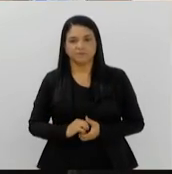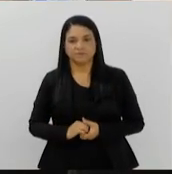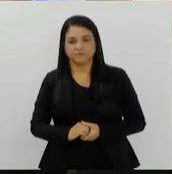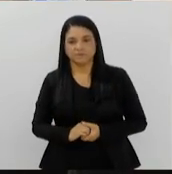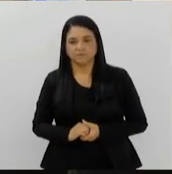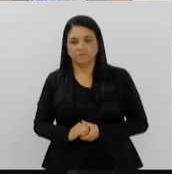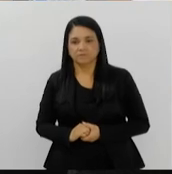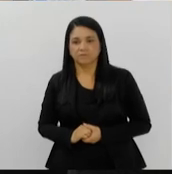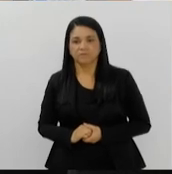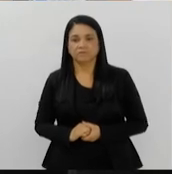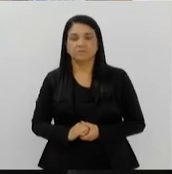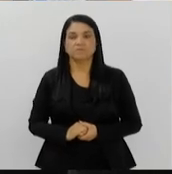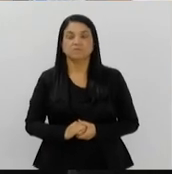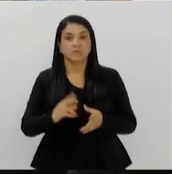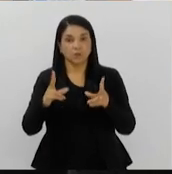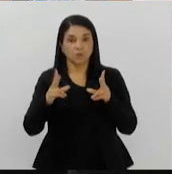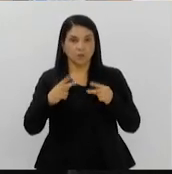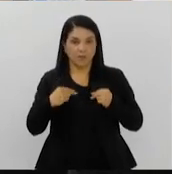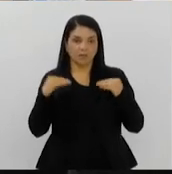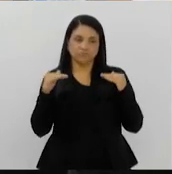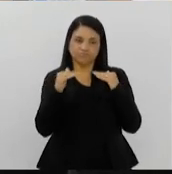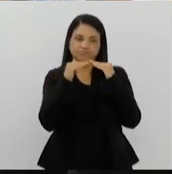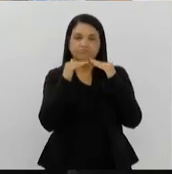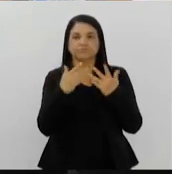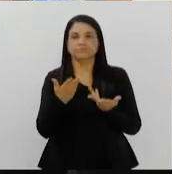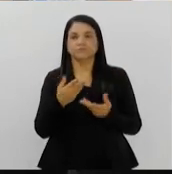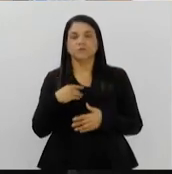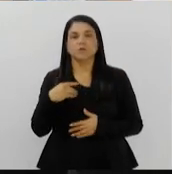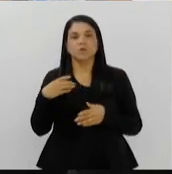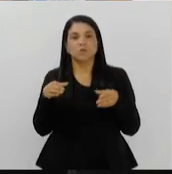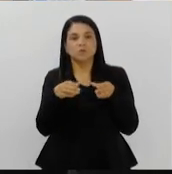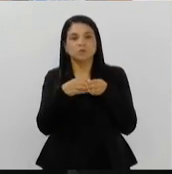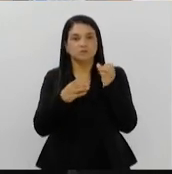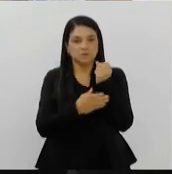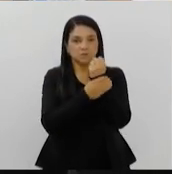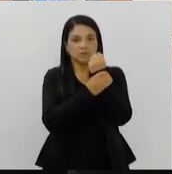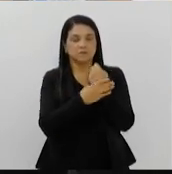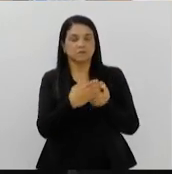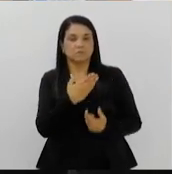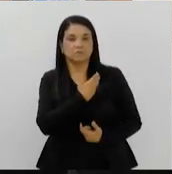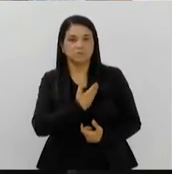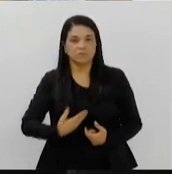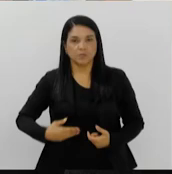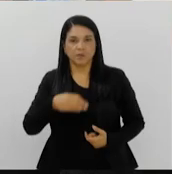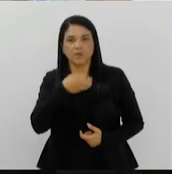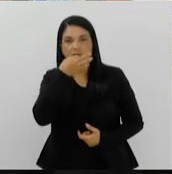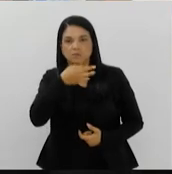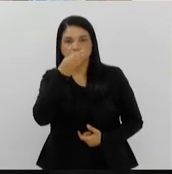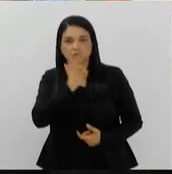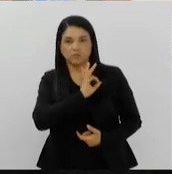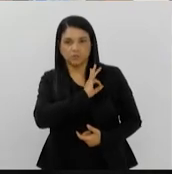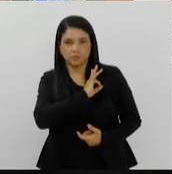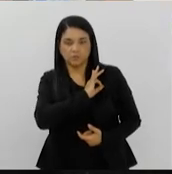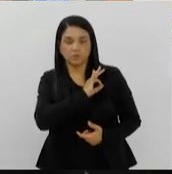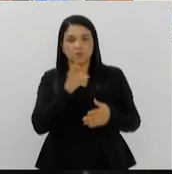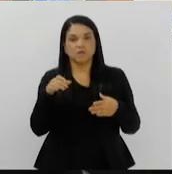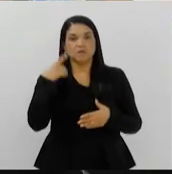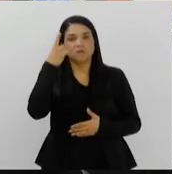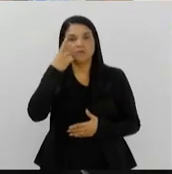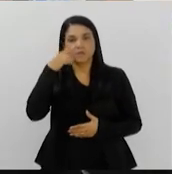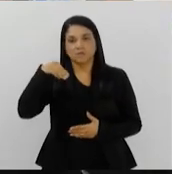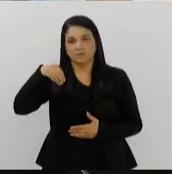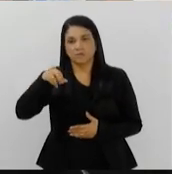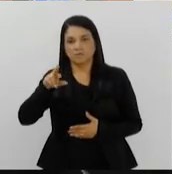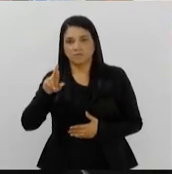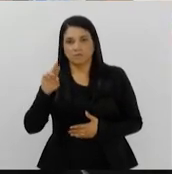Senhora Presidente, no mérito, favorável. Pela Comissão de Segurança Pública e Assuntos de Polícia, deputada Marta